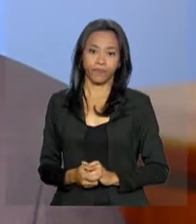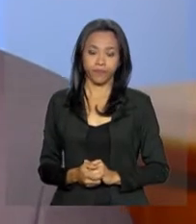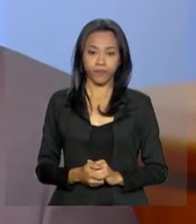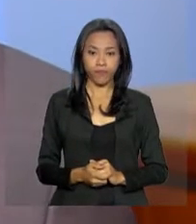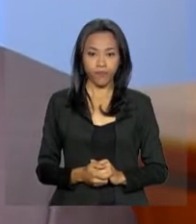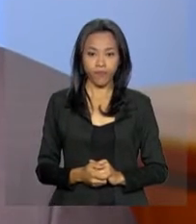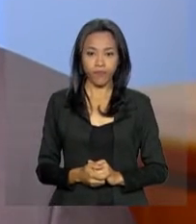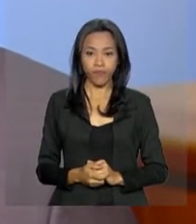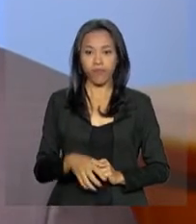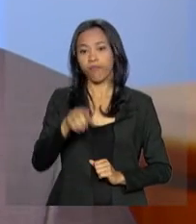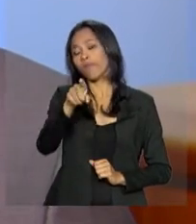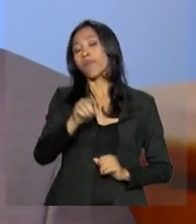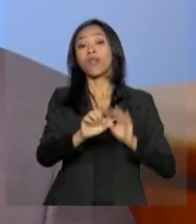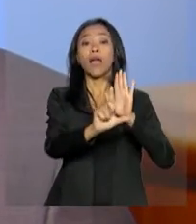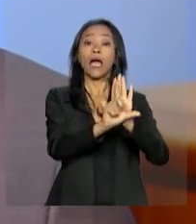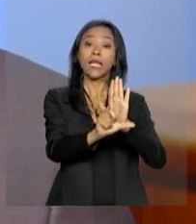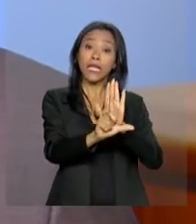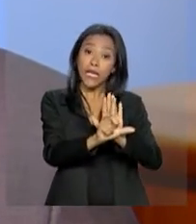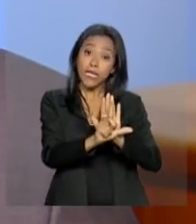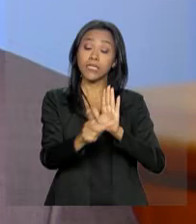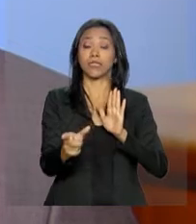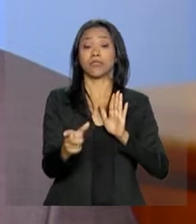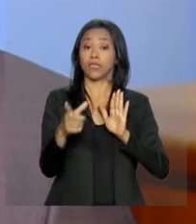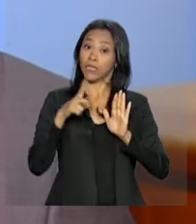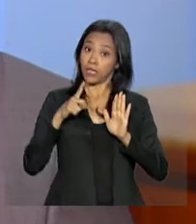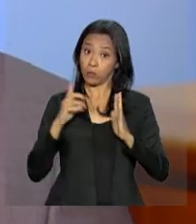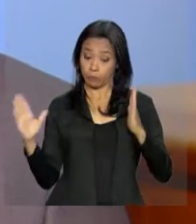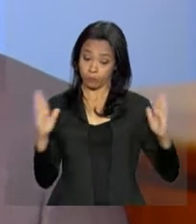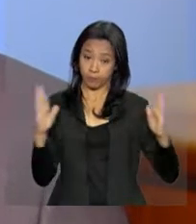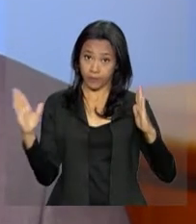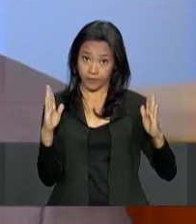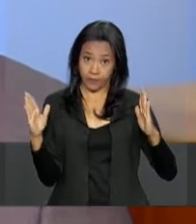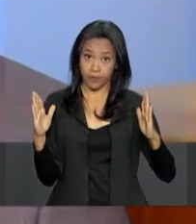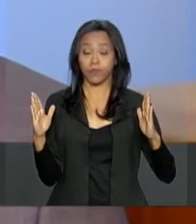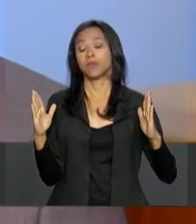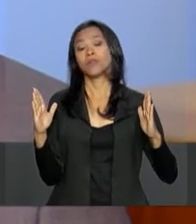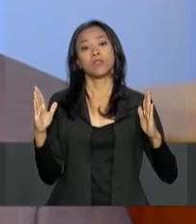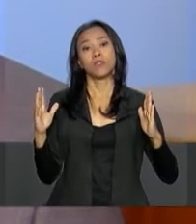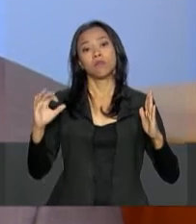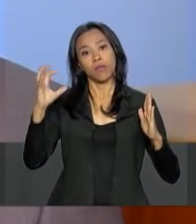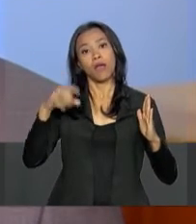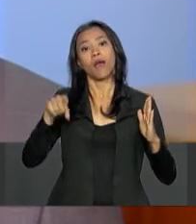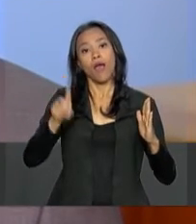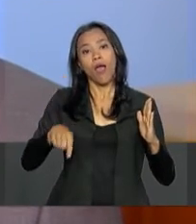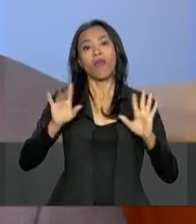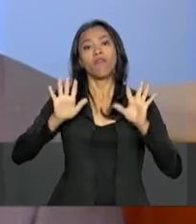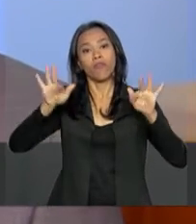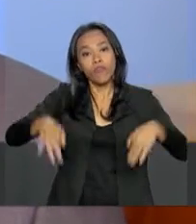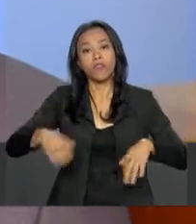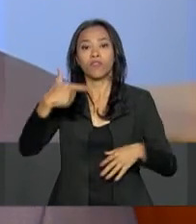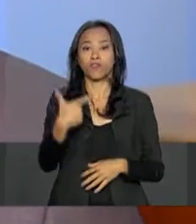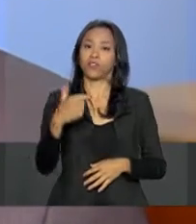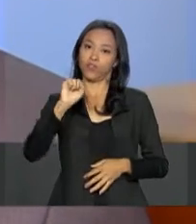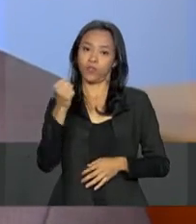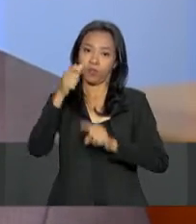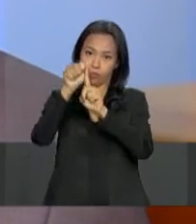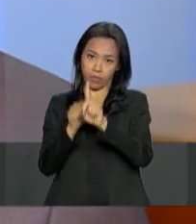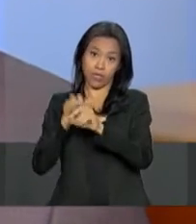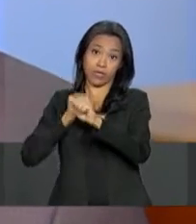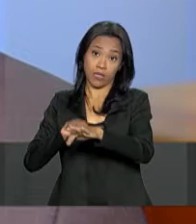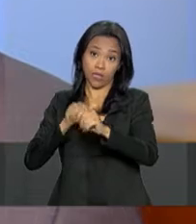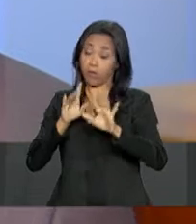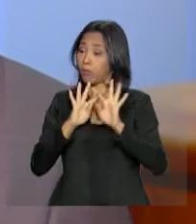a lei colocou uma janela de tempo e essa janela e se encerra em 28 de setembro para todos os